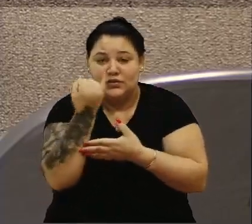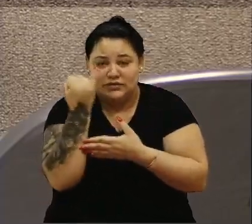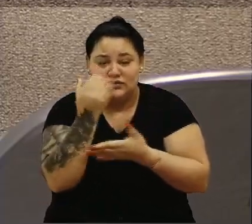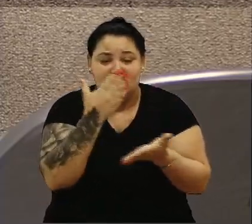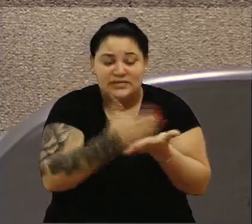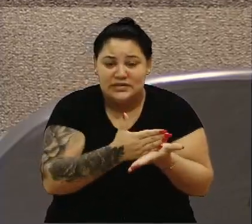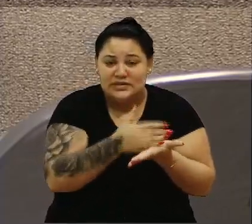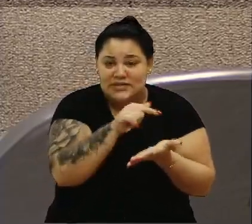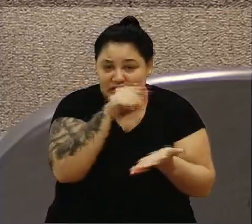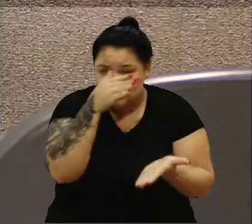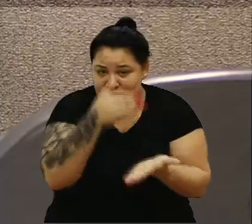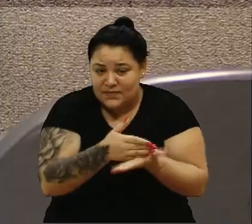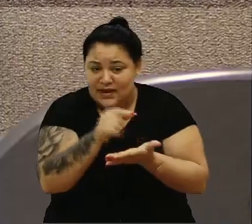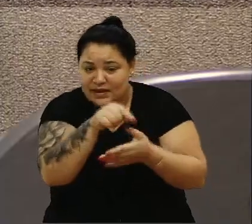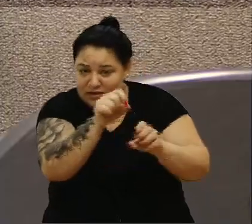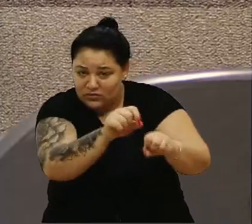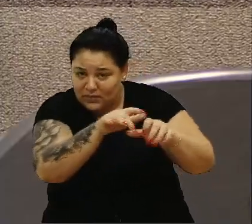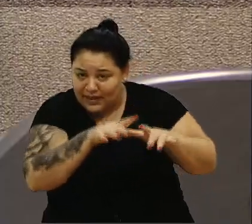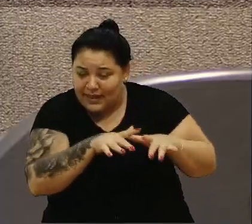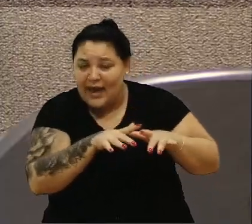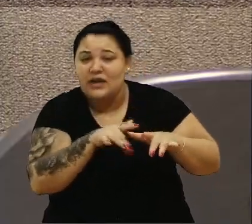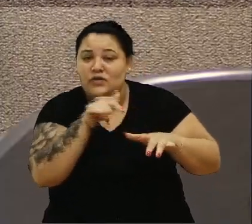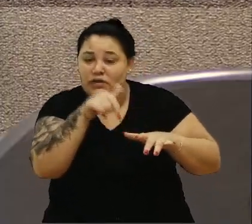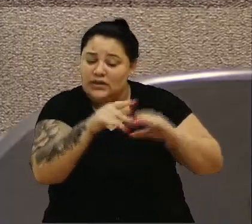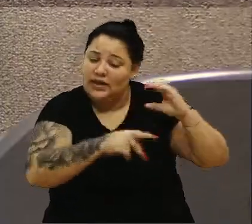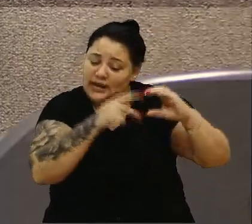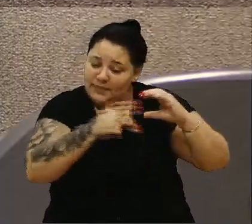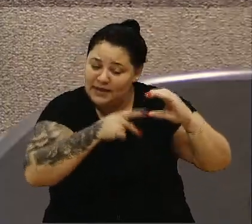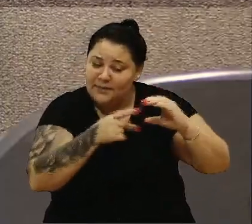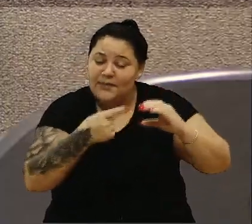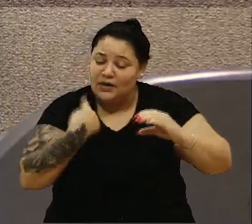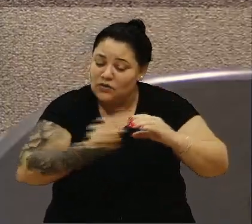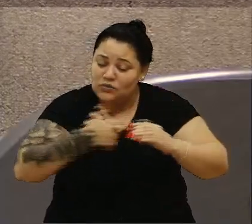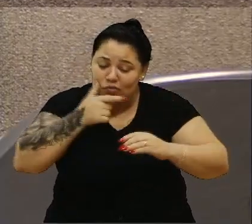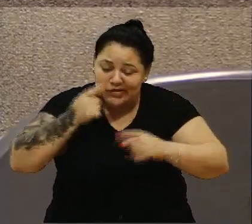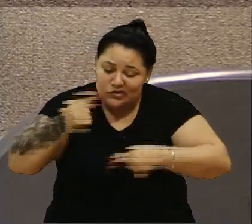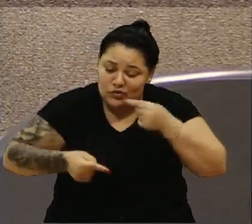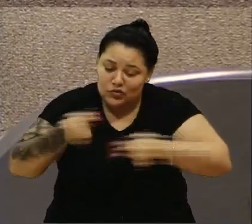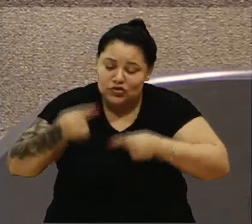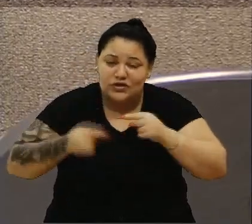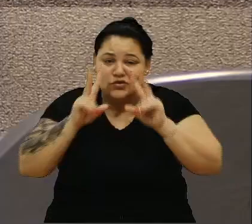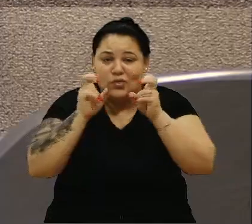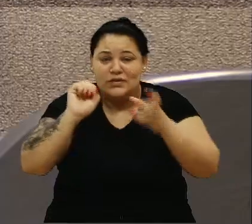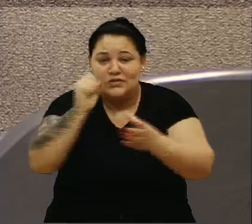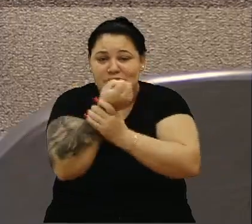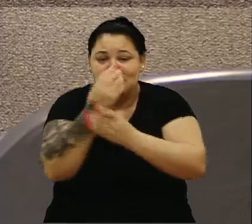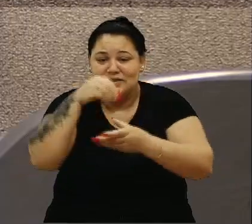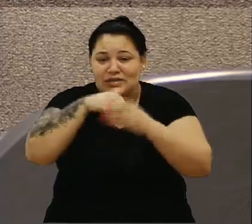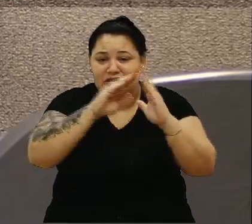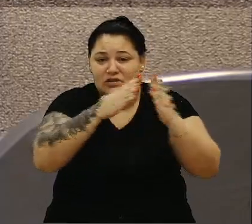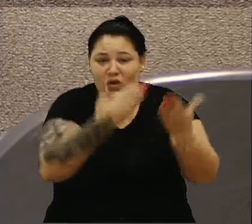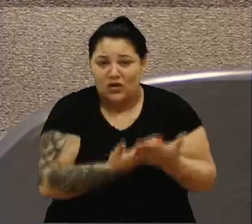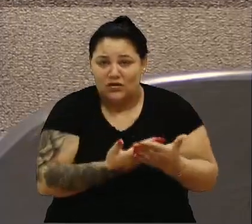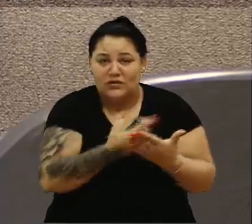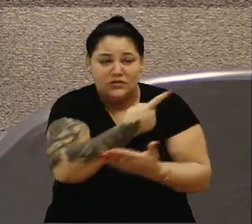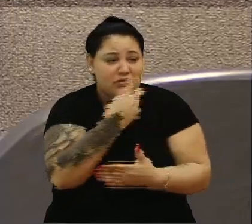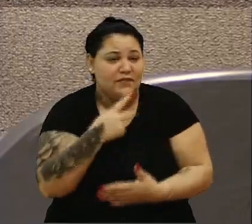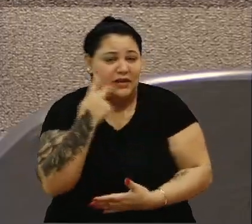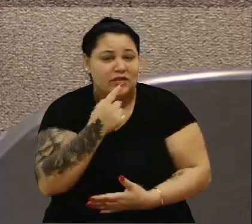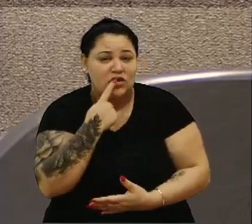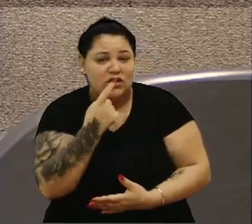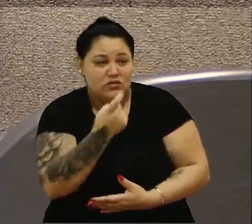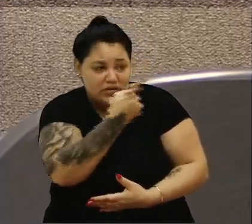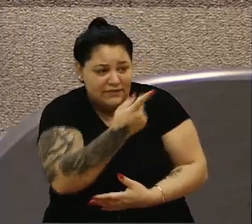19h30 aqui no plenário da casa, para discutir sobre a segurança nas escolas. Esse fato que a vereadora Rose trouxe,